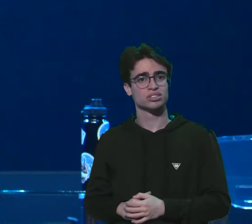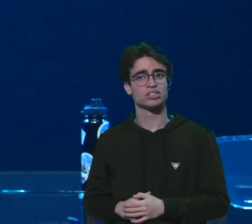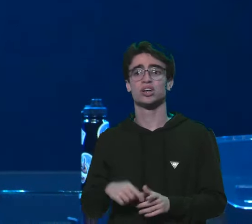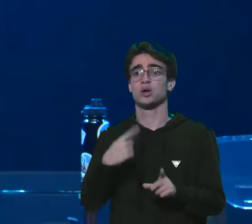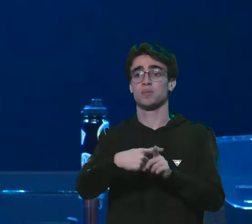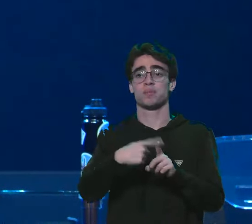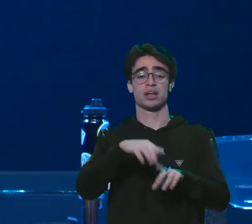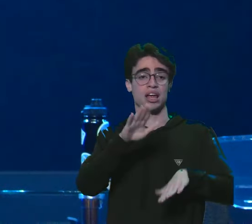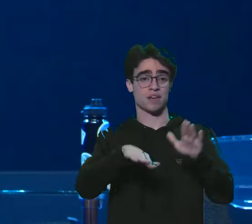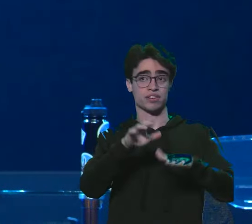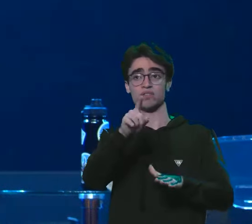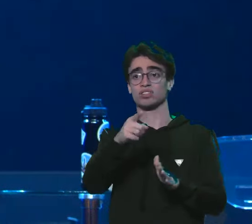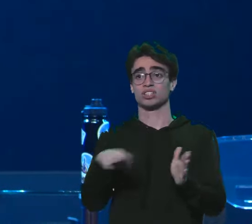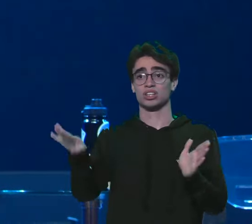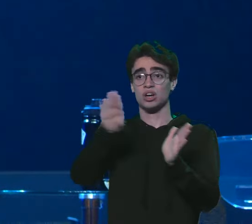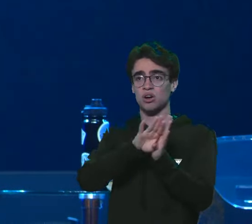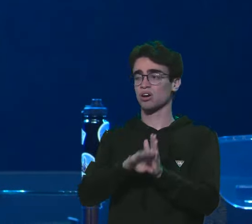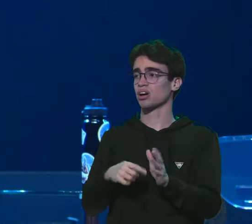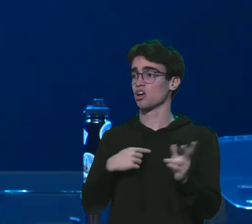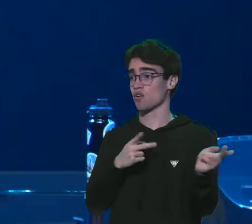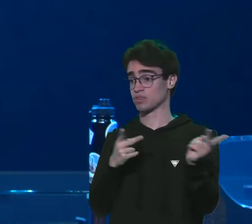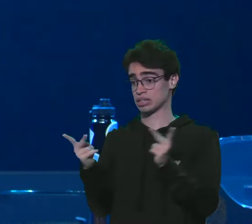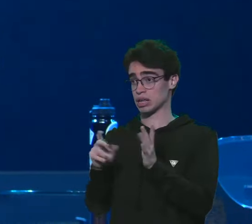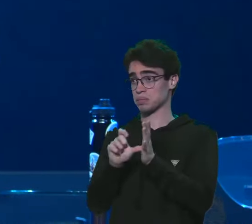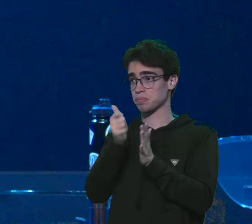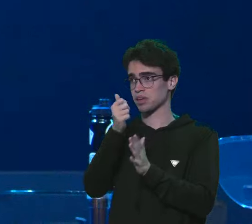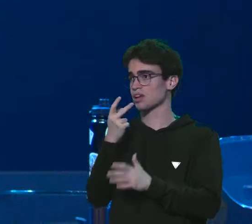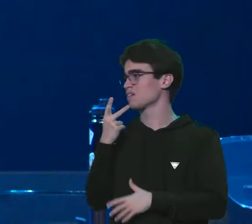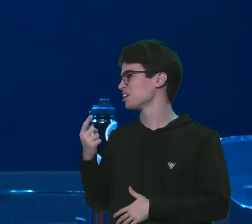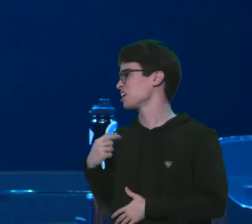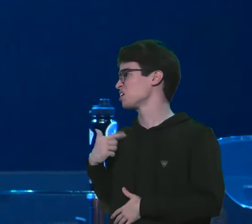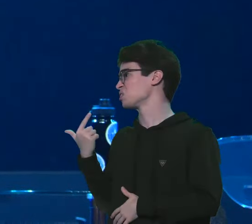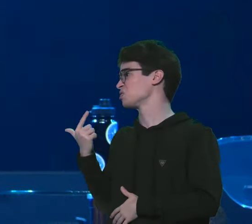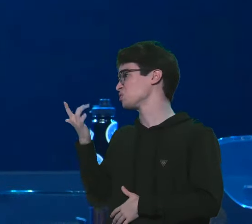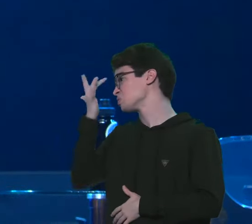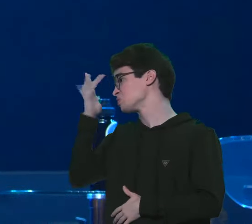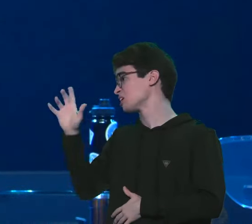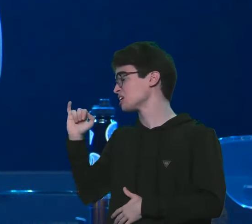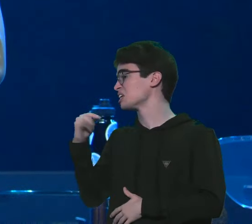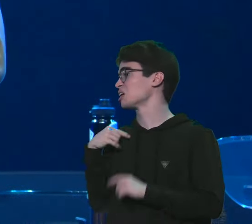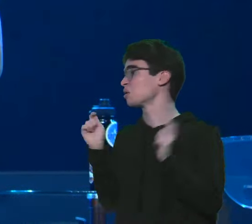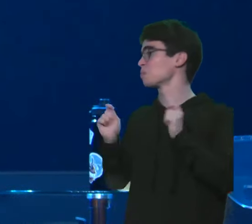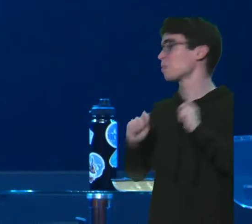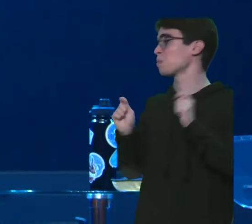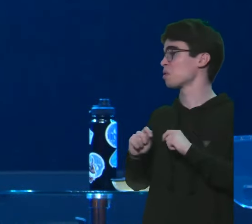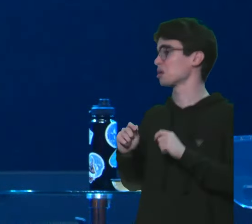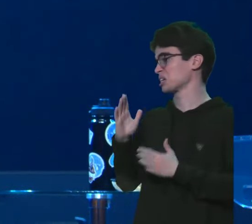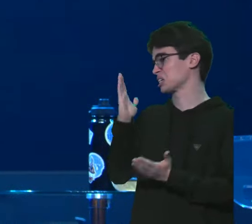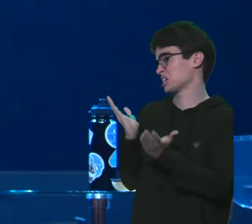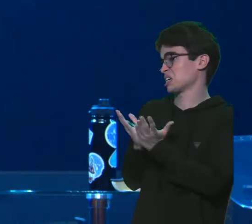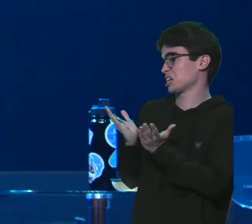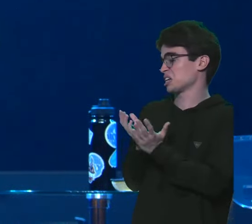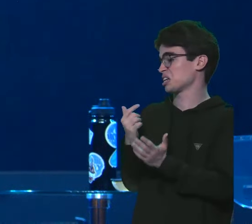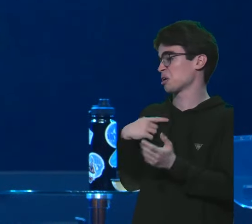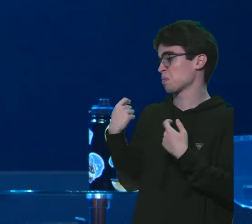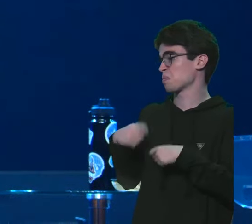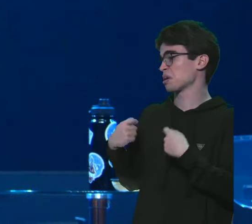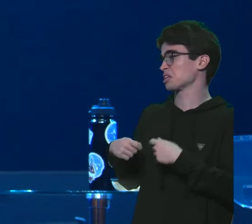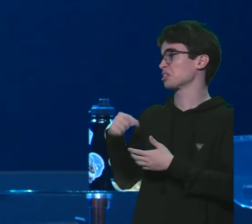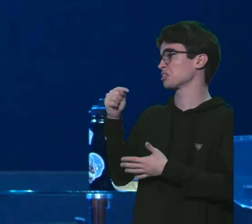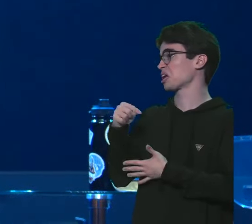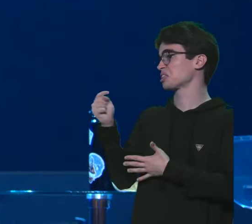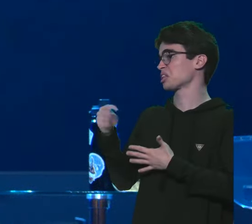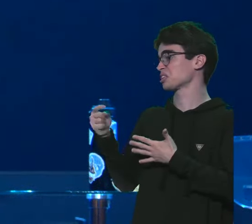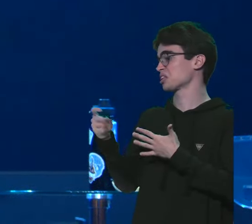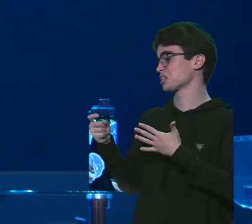Talvez você veio aqui, é visitante, está falando, eu não sei se eu tenho o suficiente para ser crente, tem que fazer isso, tem que fazer aquilo, mas